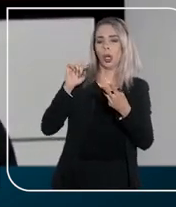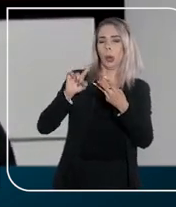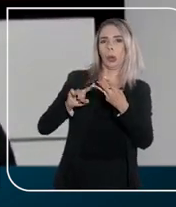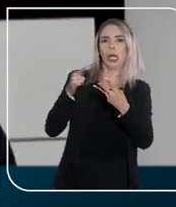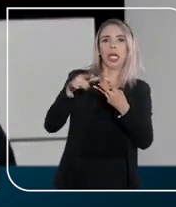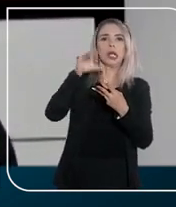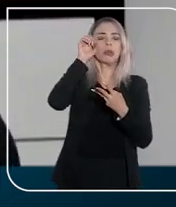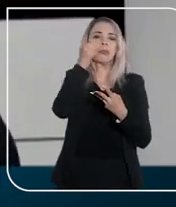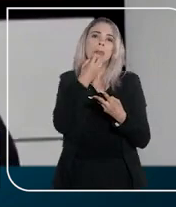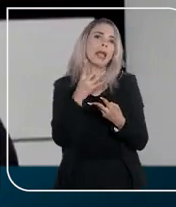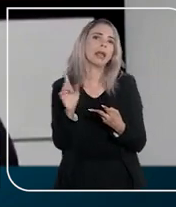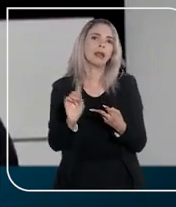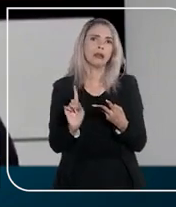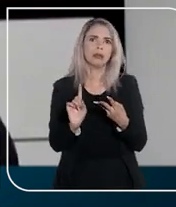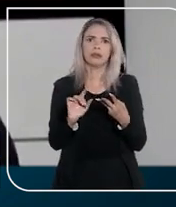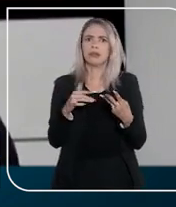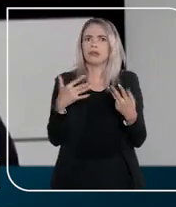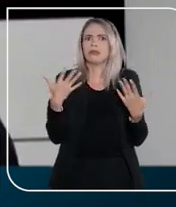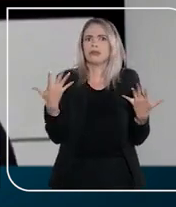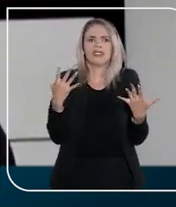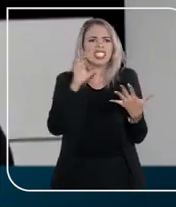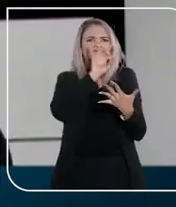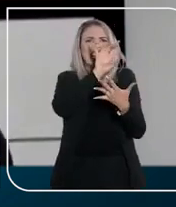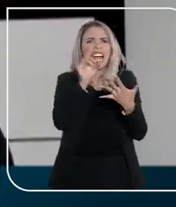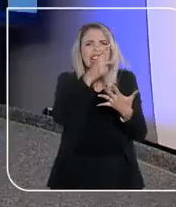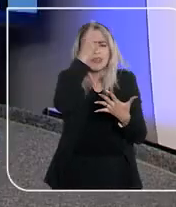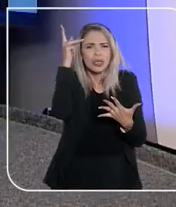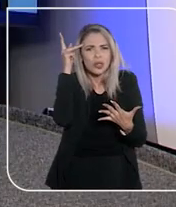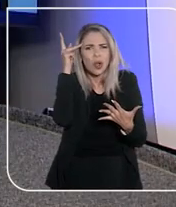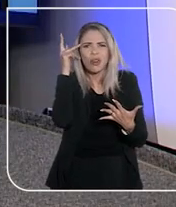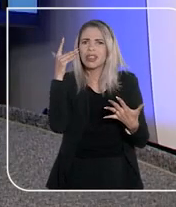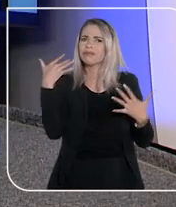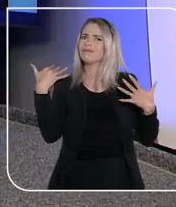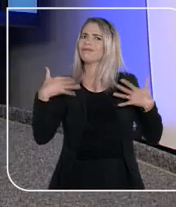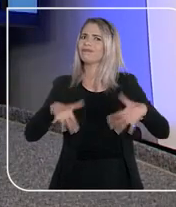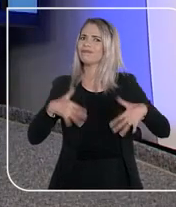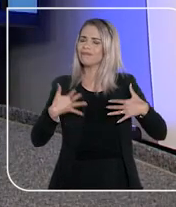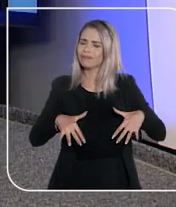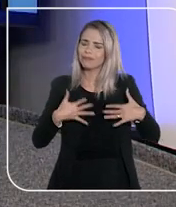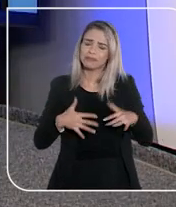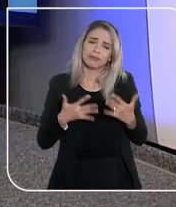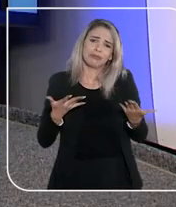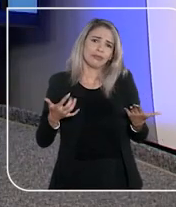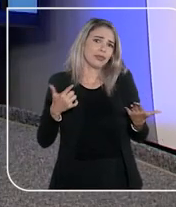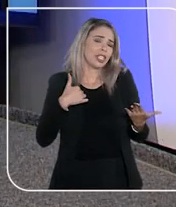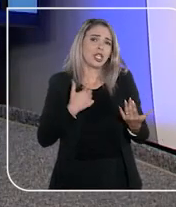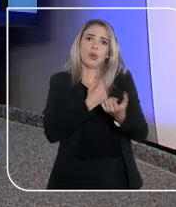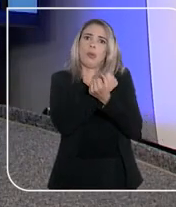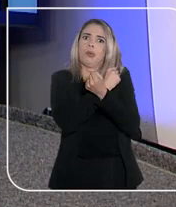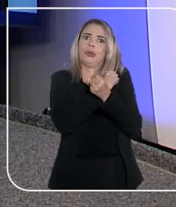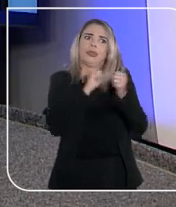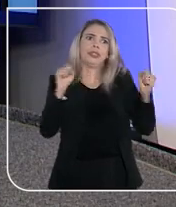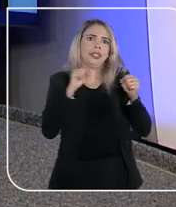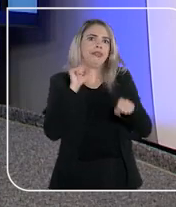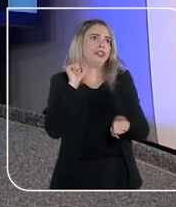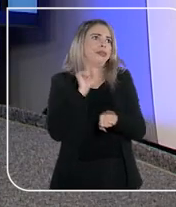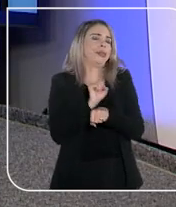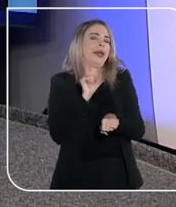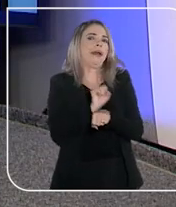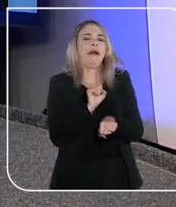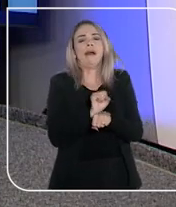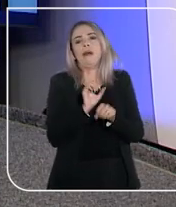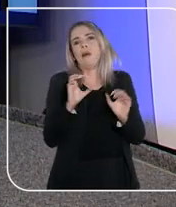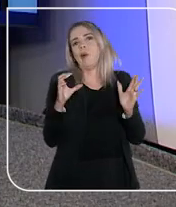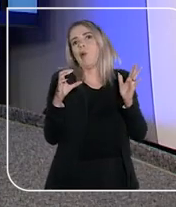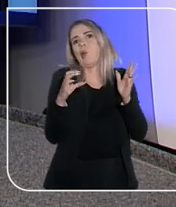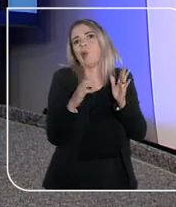teve uma boa noite de sono, enfim, por mais que essa seja uma situação injusta, eu não tenho condições de esperar a vida inteira. Um concurso